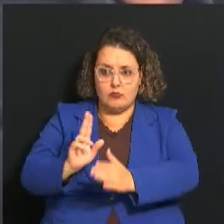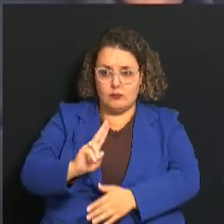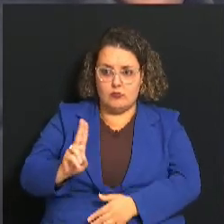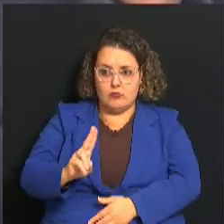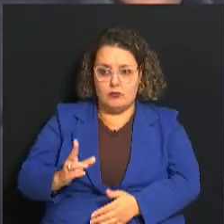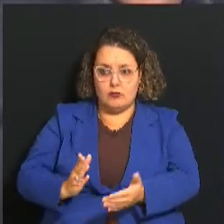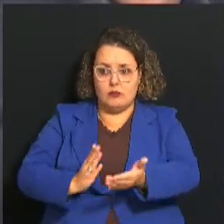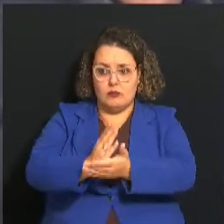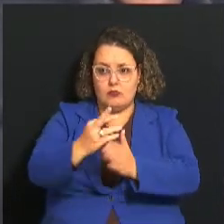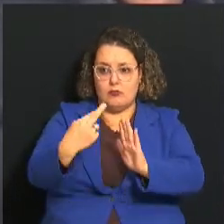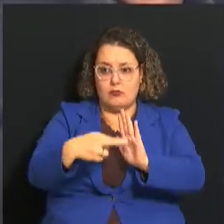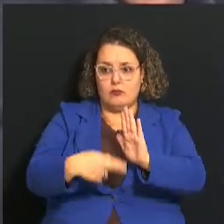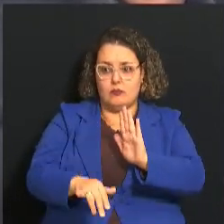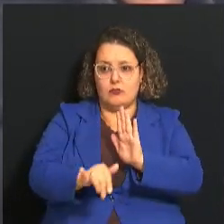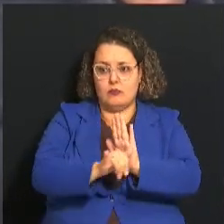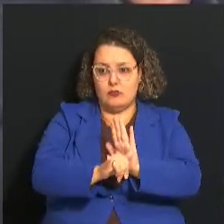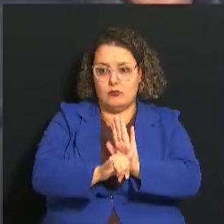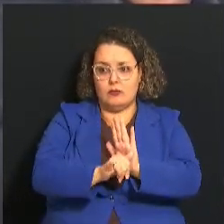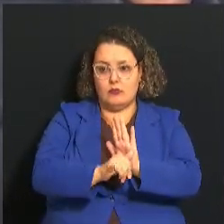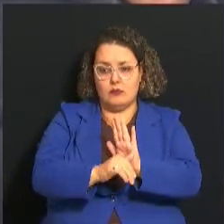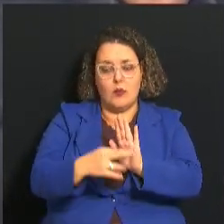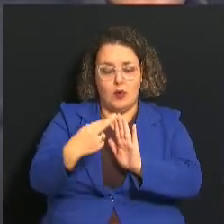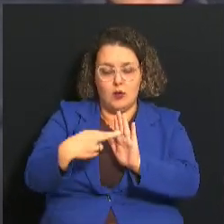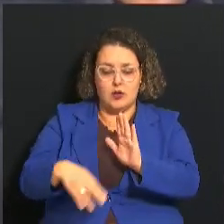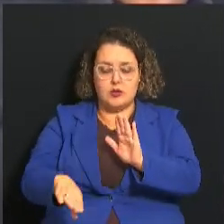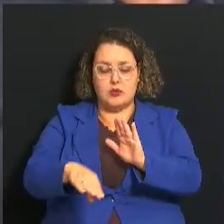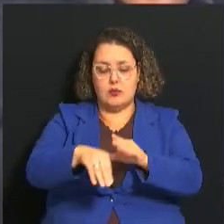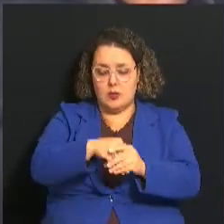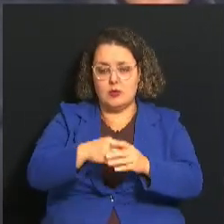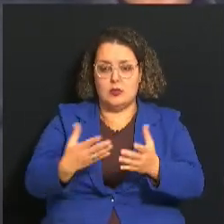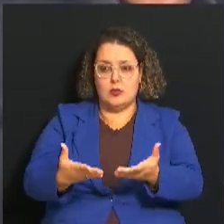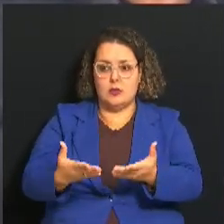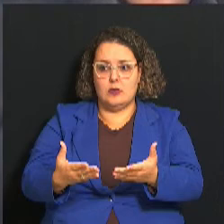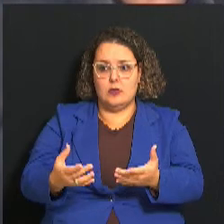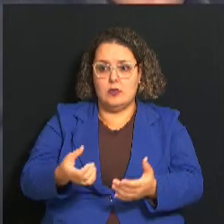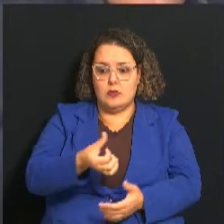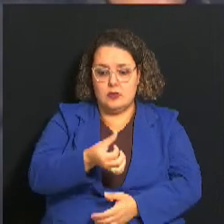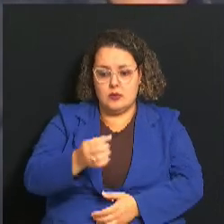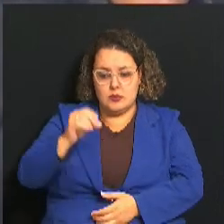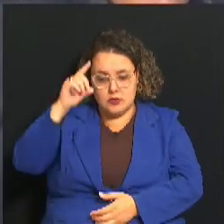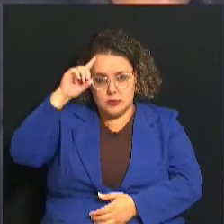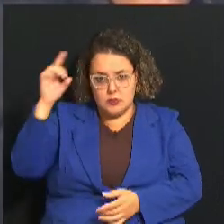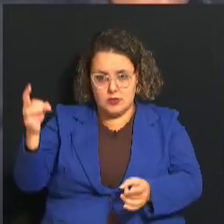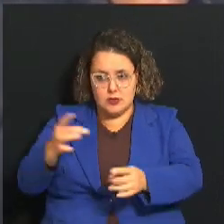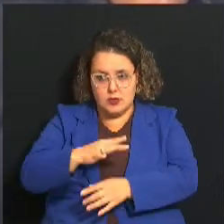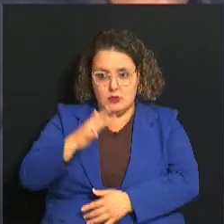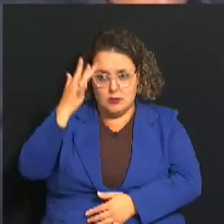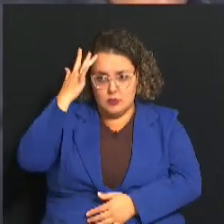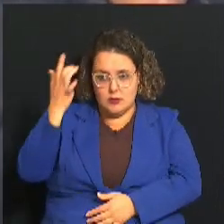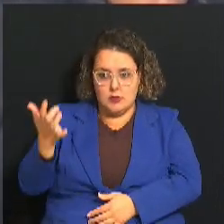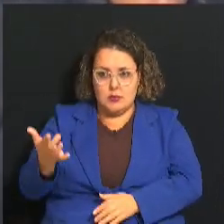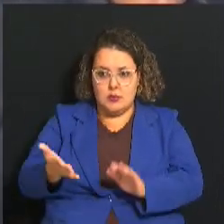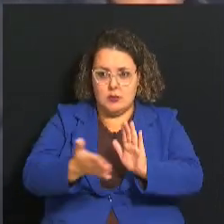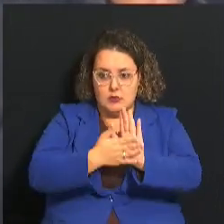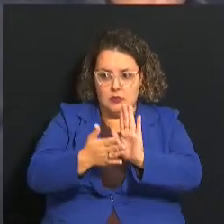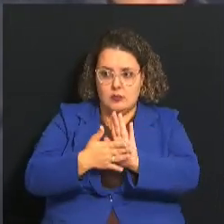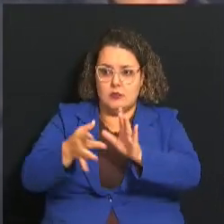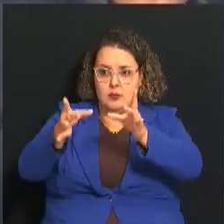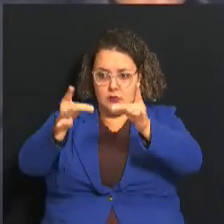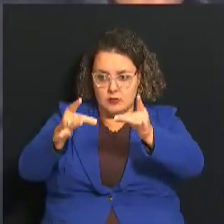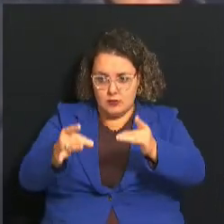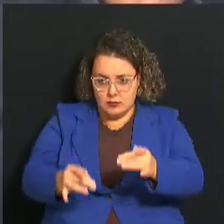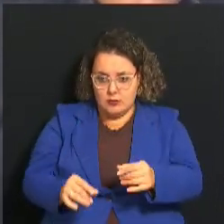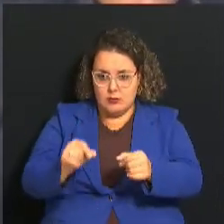interno. Em 60 dias acaba amanhã, né? Então, a proposta que eu queria fazer é assim, com essas observações já